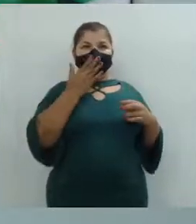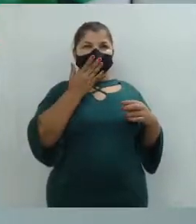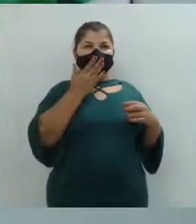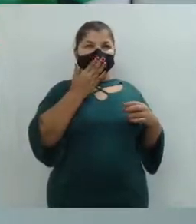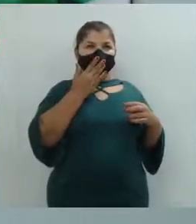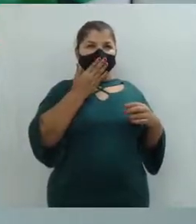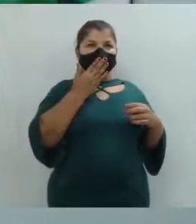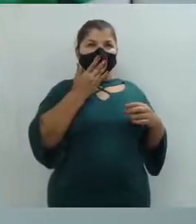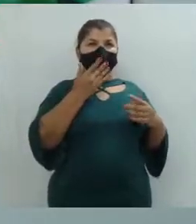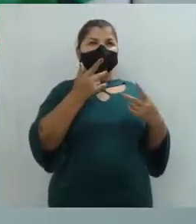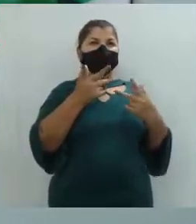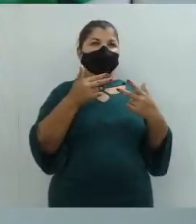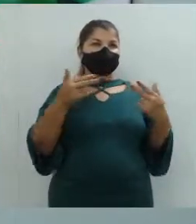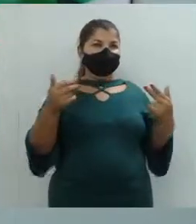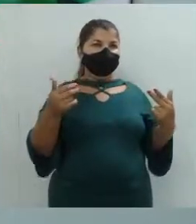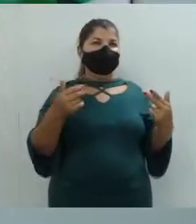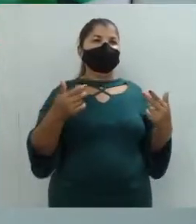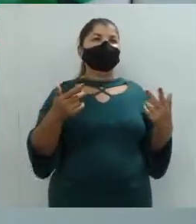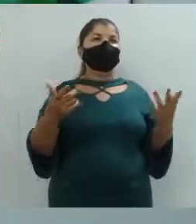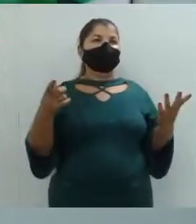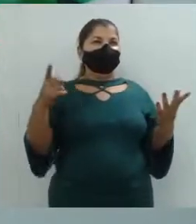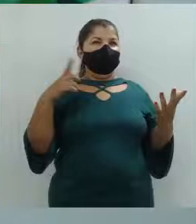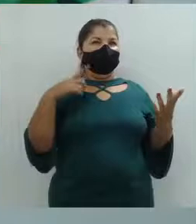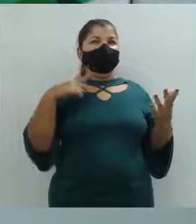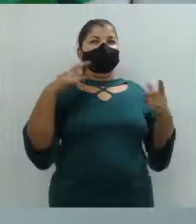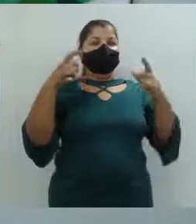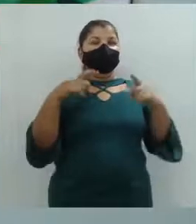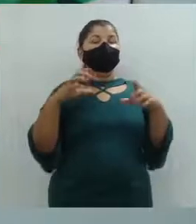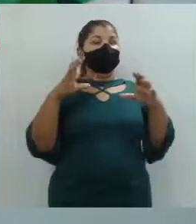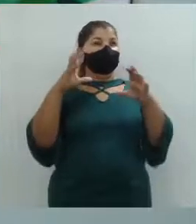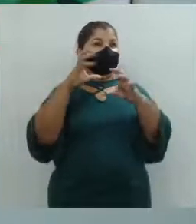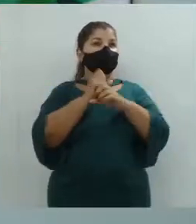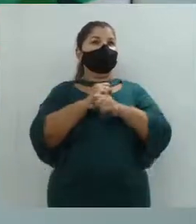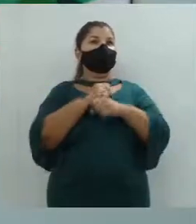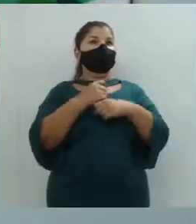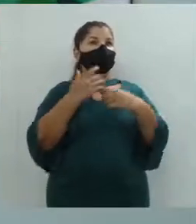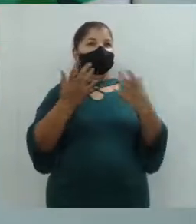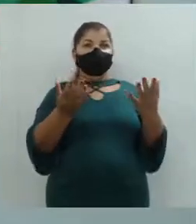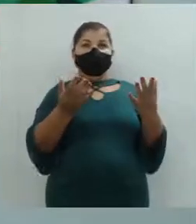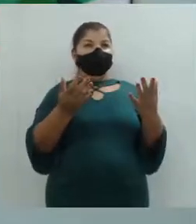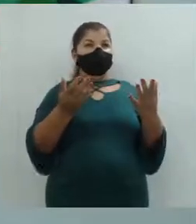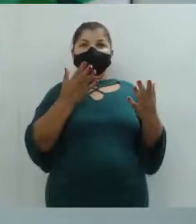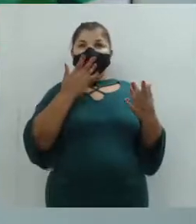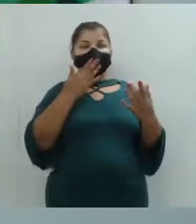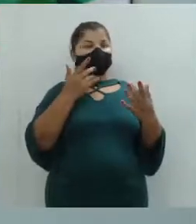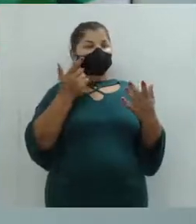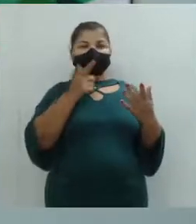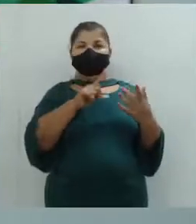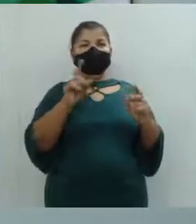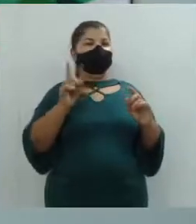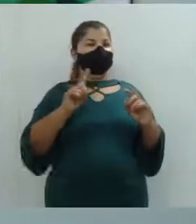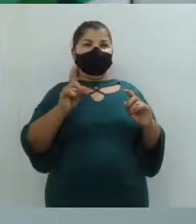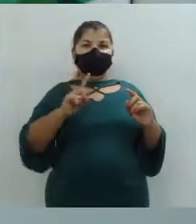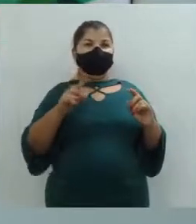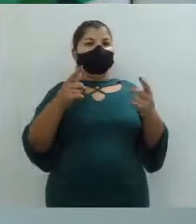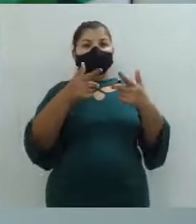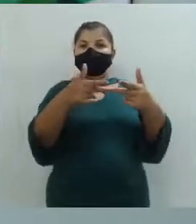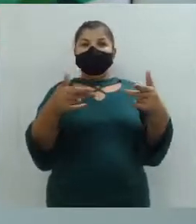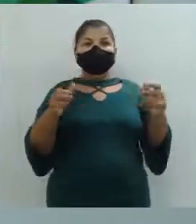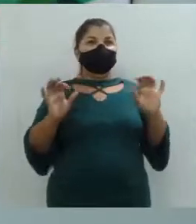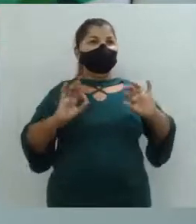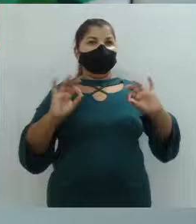coisas, não é verdade? Fica no local escuro, sem nada, a gente consegue ver as cores, a gente consegue ver as coisas que estão